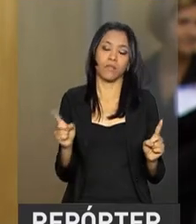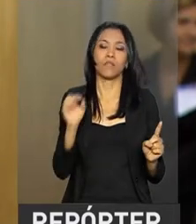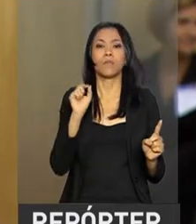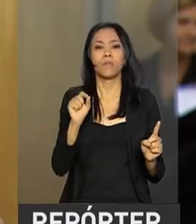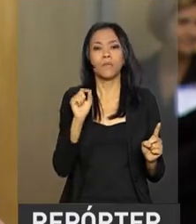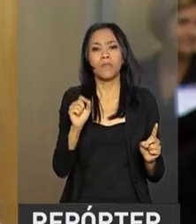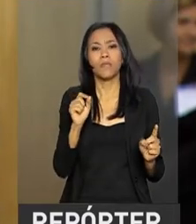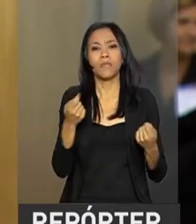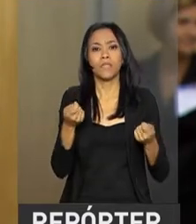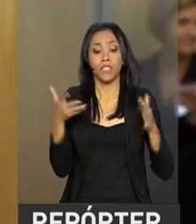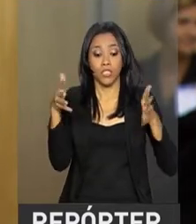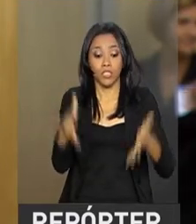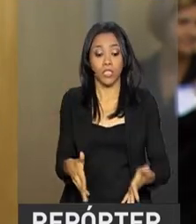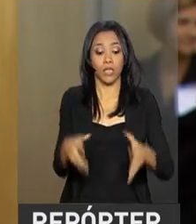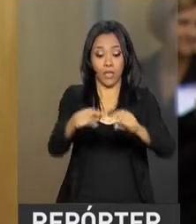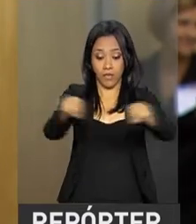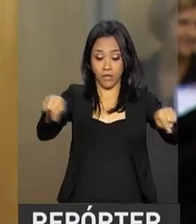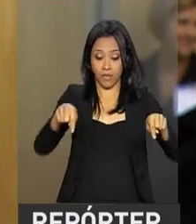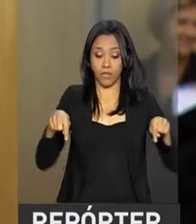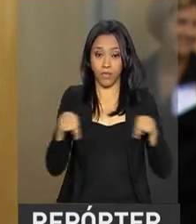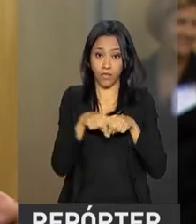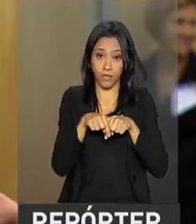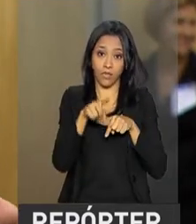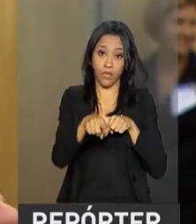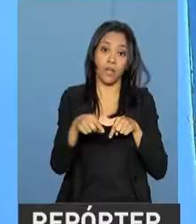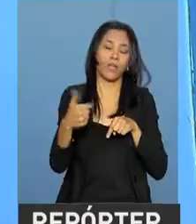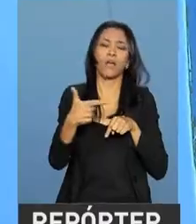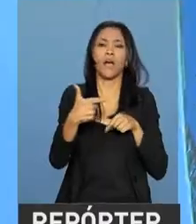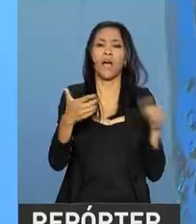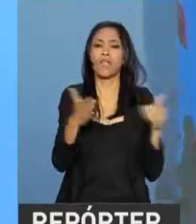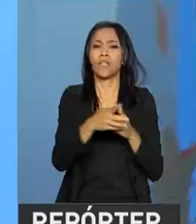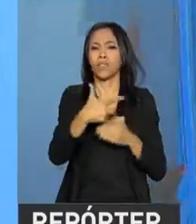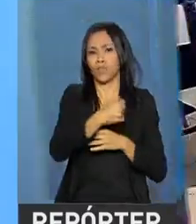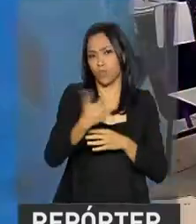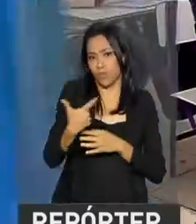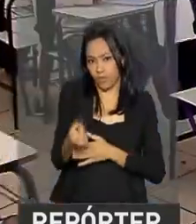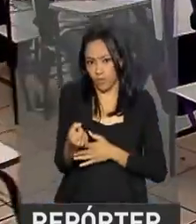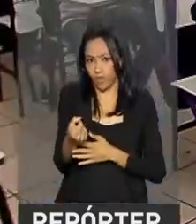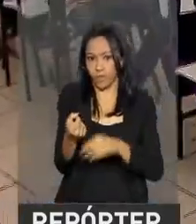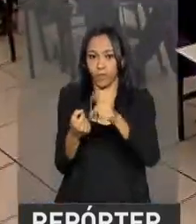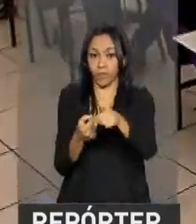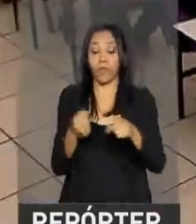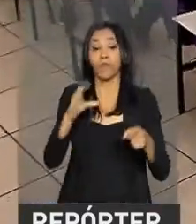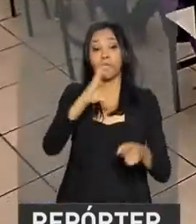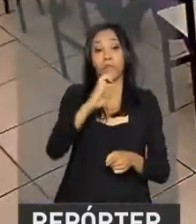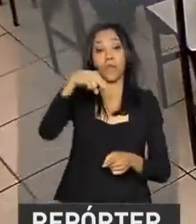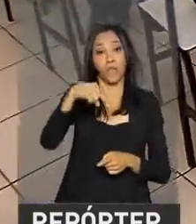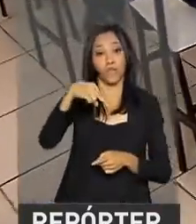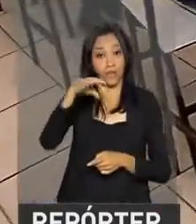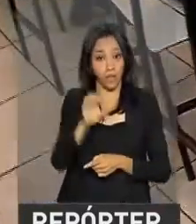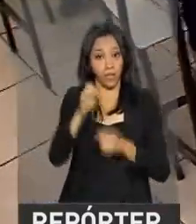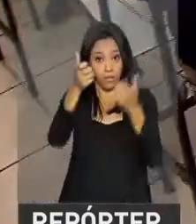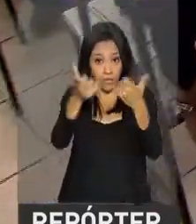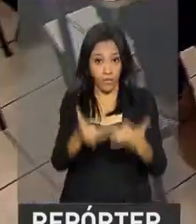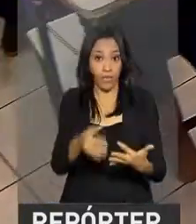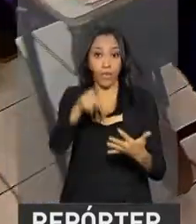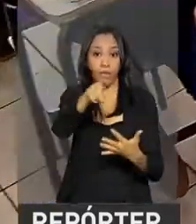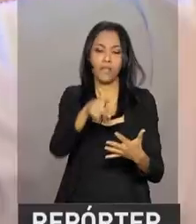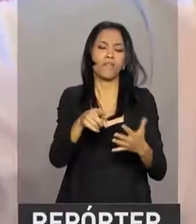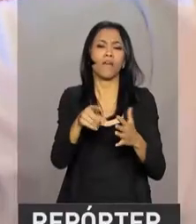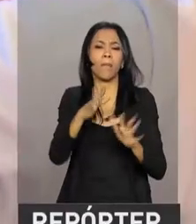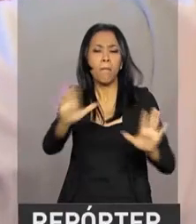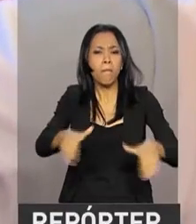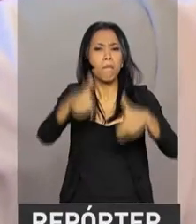chegar na sala de aula no início do ano letivo de 2020. Segundo o CNE, a base vai elevar a qualidade do ensino no